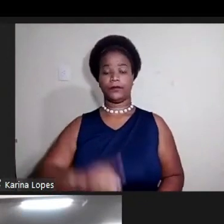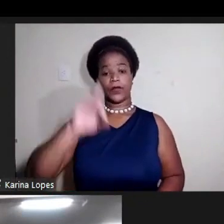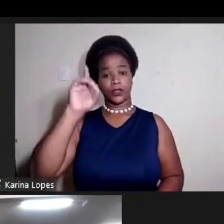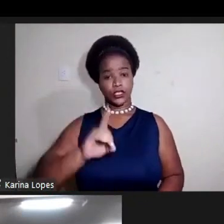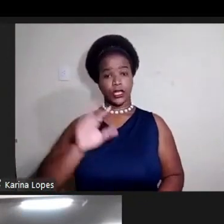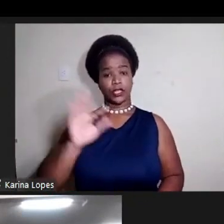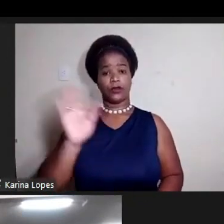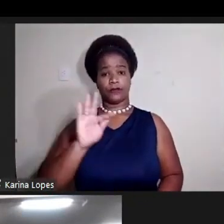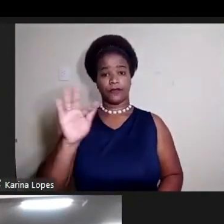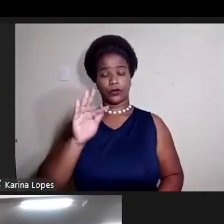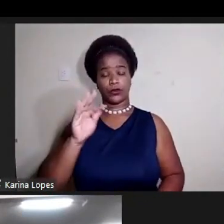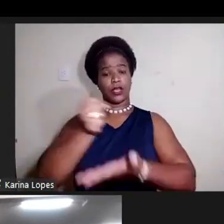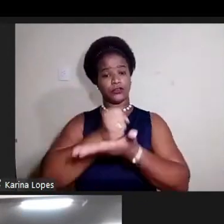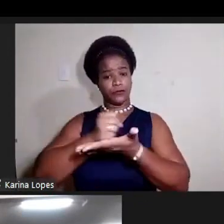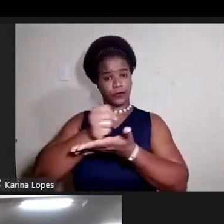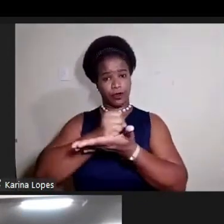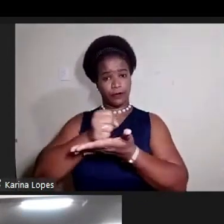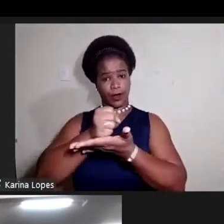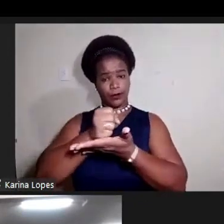Farmácia,